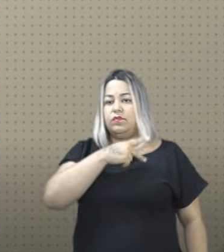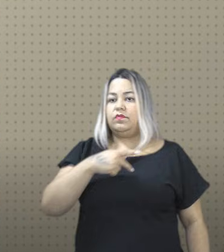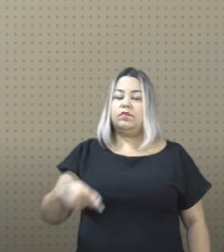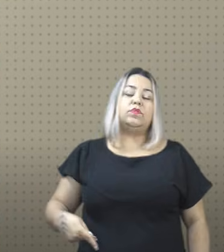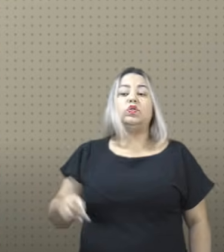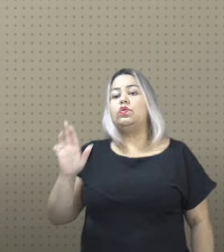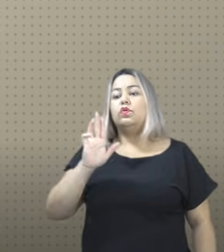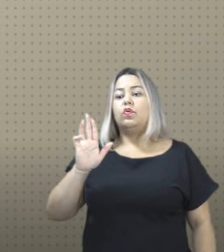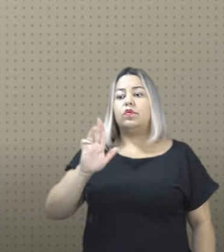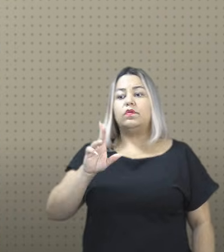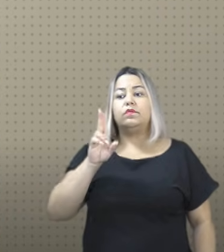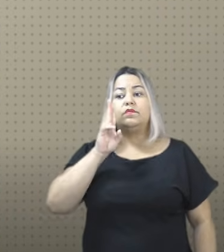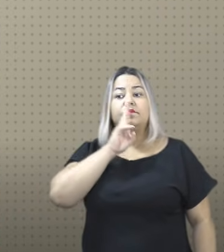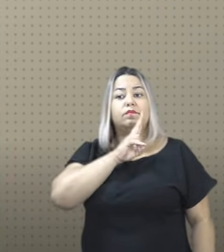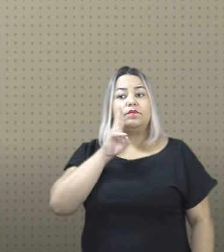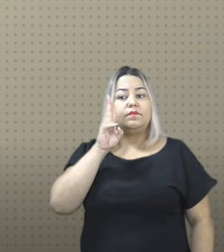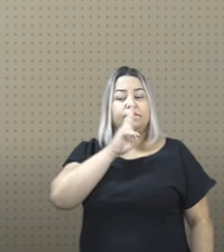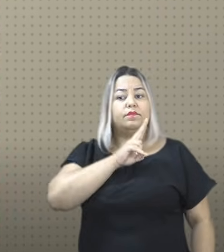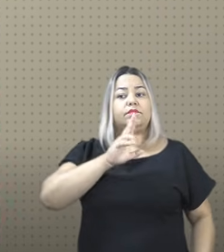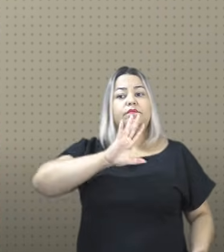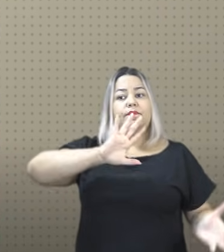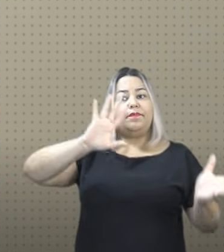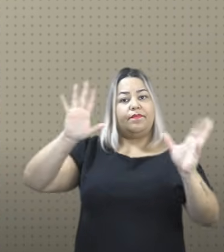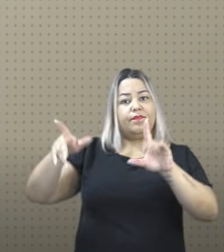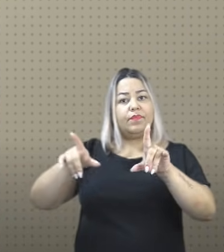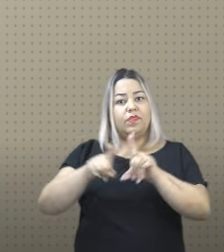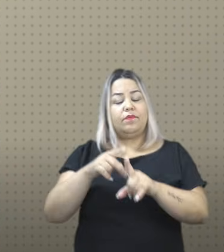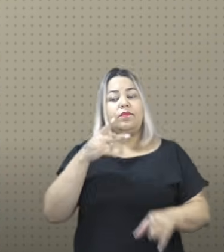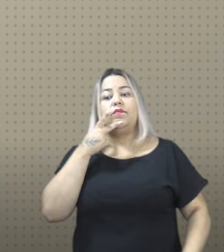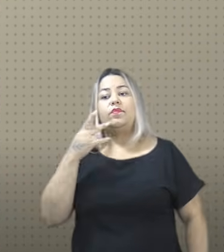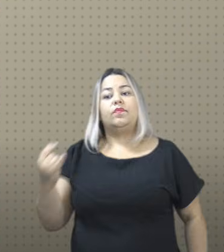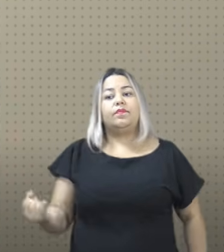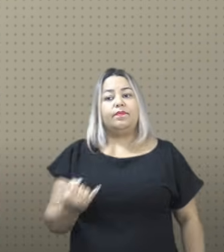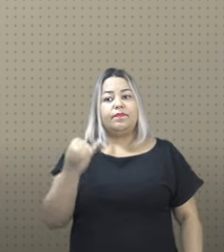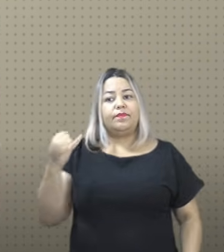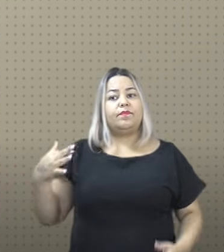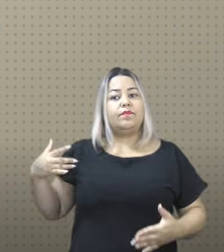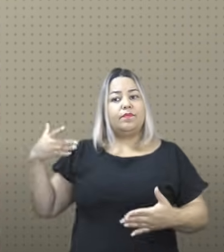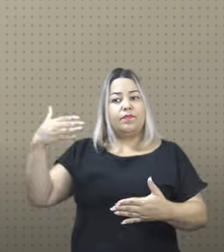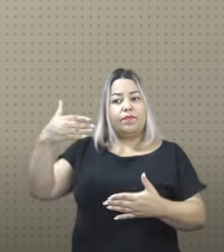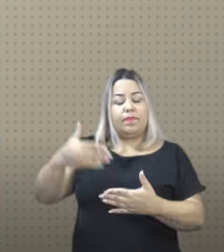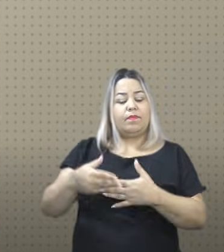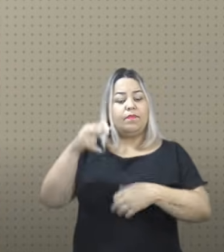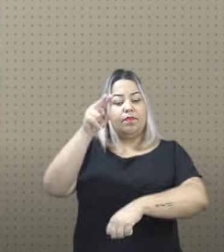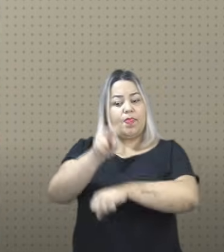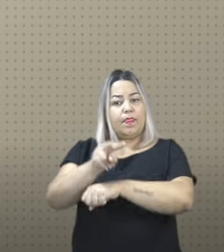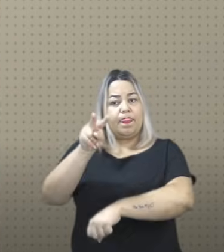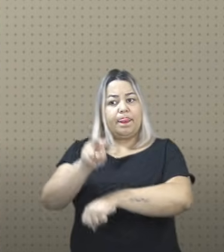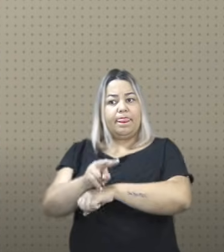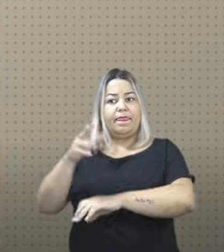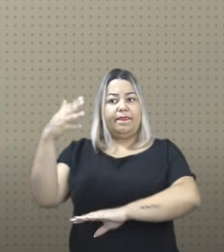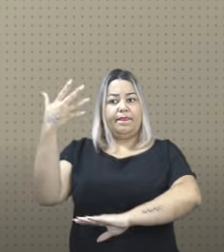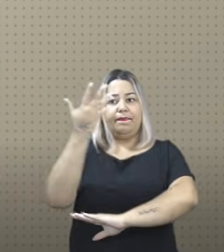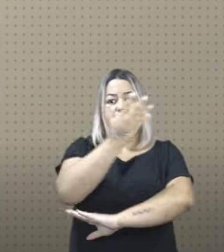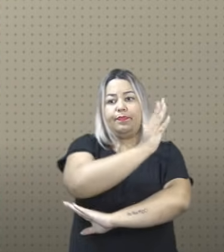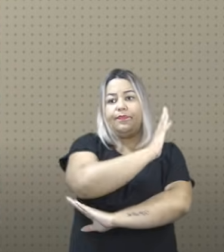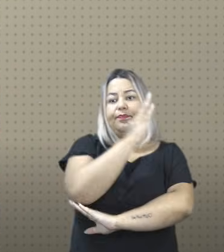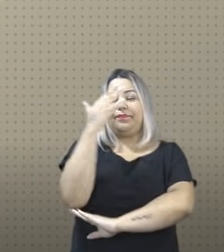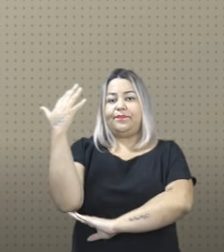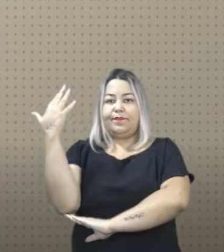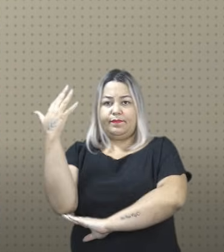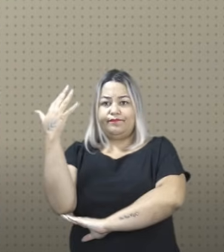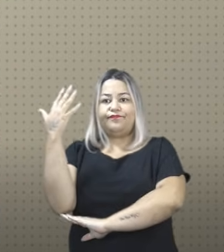a urgência climática. O dirigente reforçou a importância de avançar na preservação das florestas tropicais,